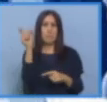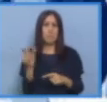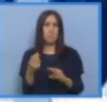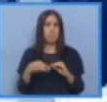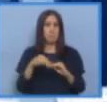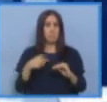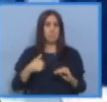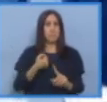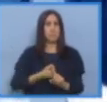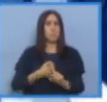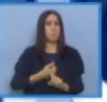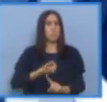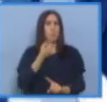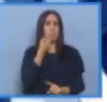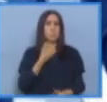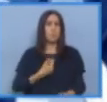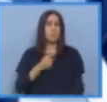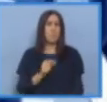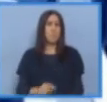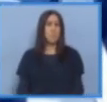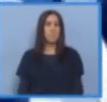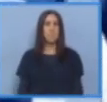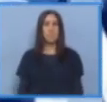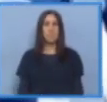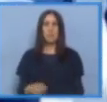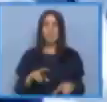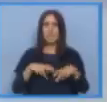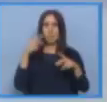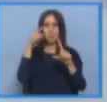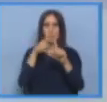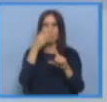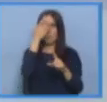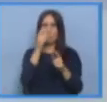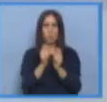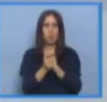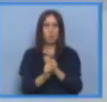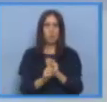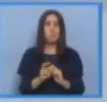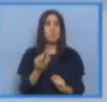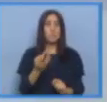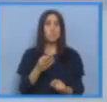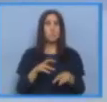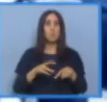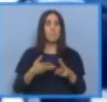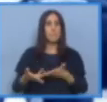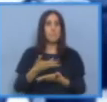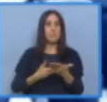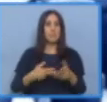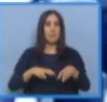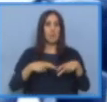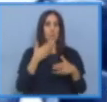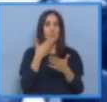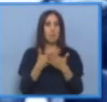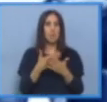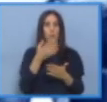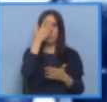podem desafiar a mim a ser melhor naquilo que eu sou também. E o objetivo é enriquecer, não é? Fazer mudar a opinião. Porque a partilha enriquece. O objetivo